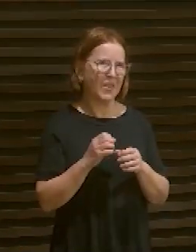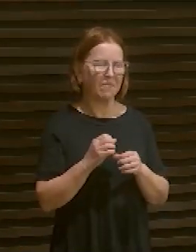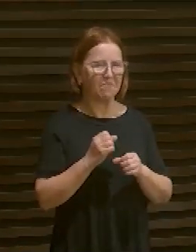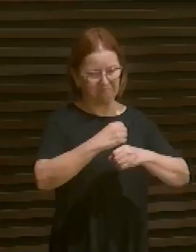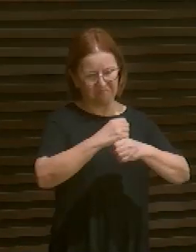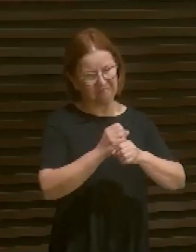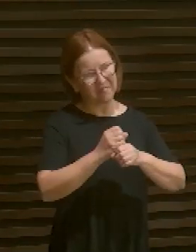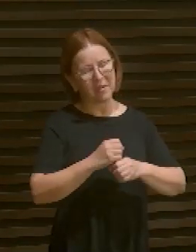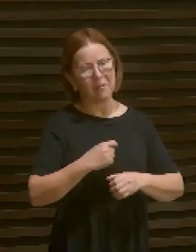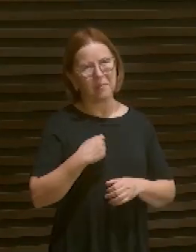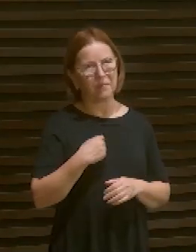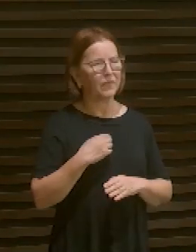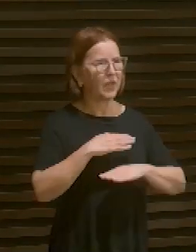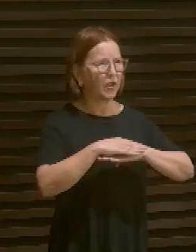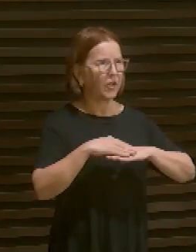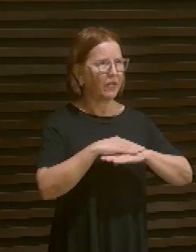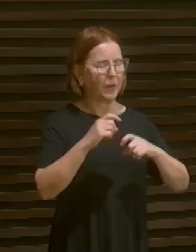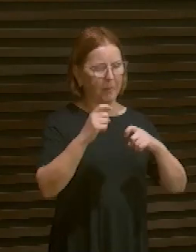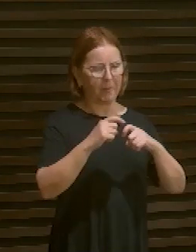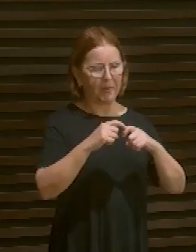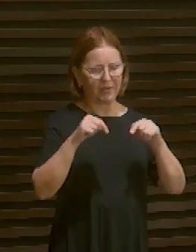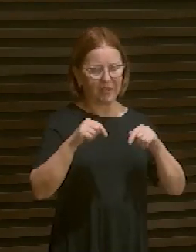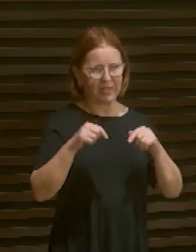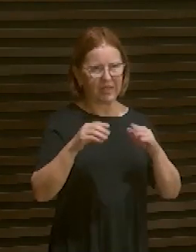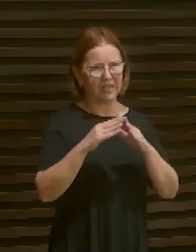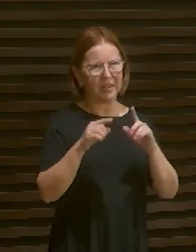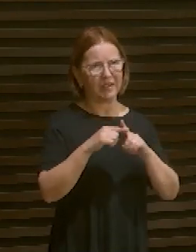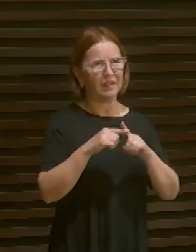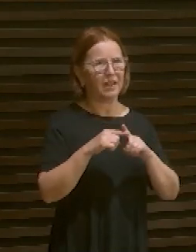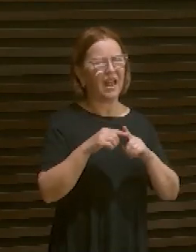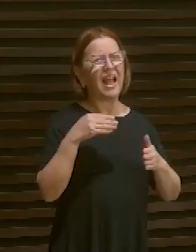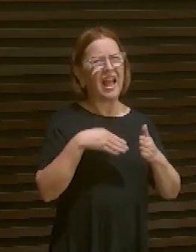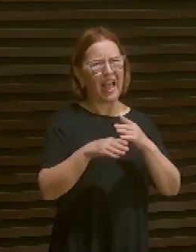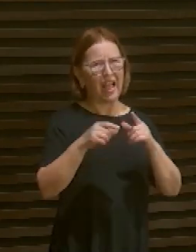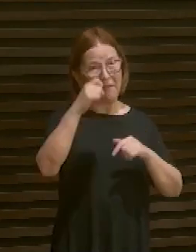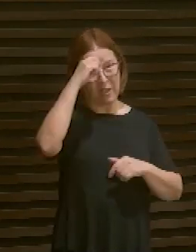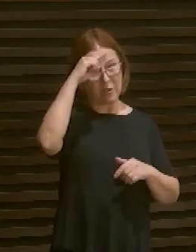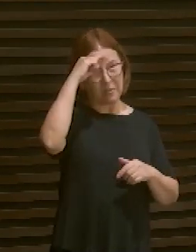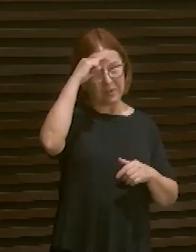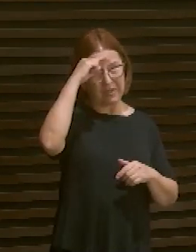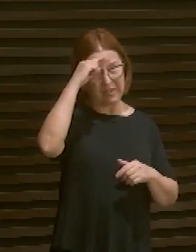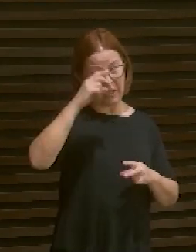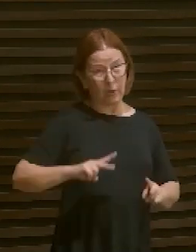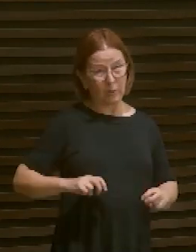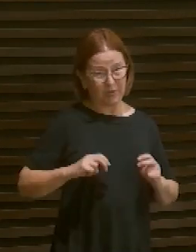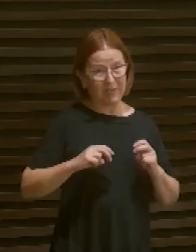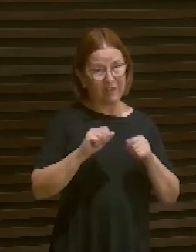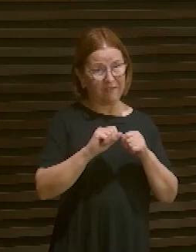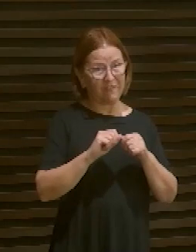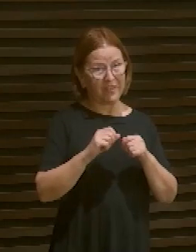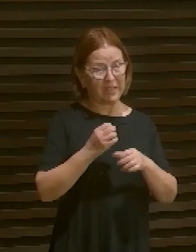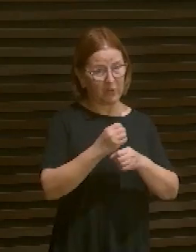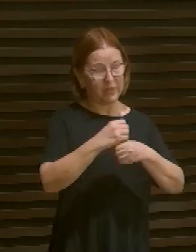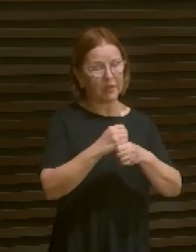e conversando aqui com um médico aqui na igreja, ele disse: vai lá no Hospital do Câncer, faz os exames lá. Aliás, eu quero dizer